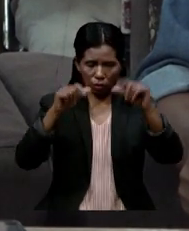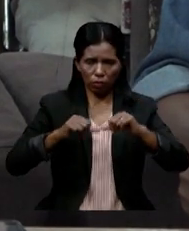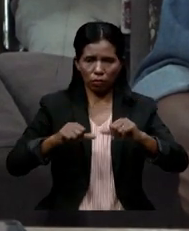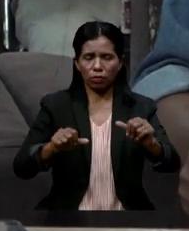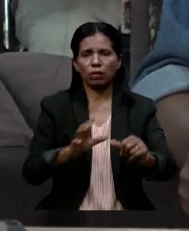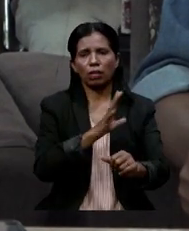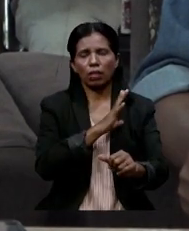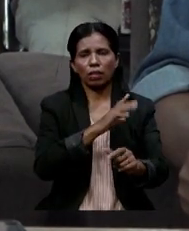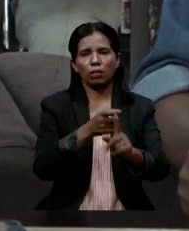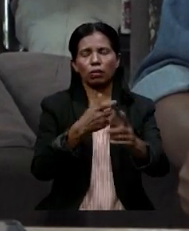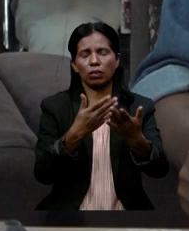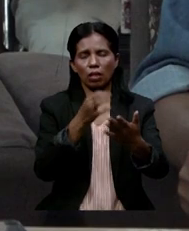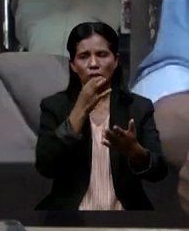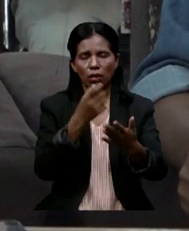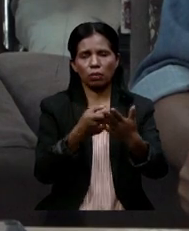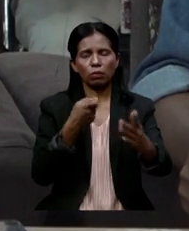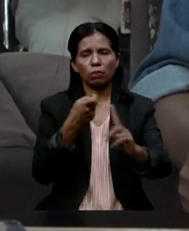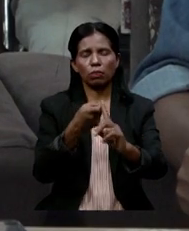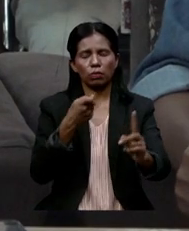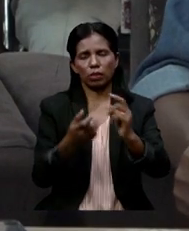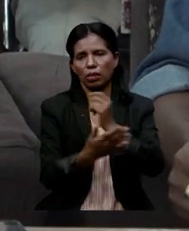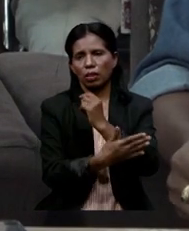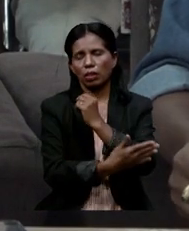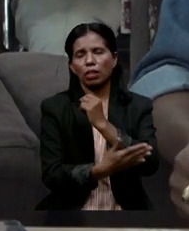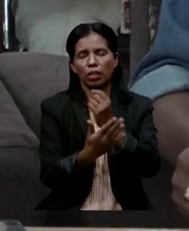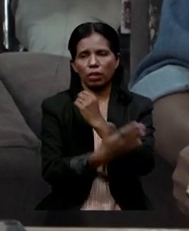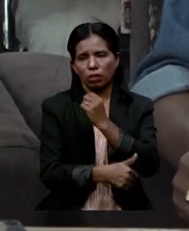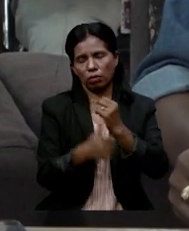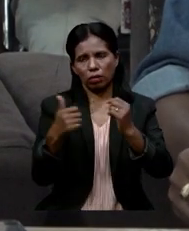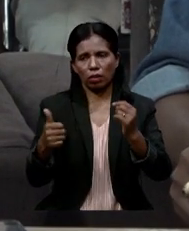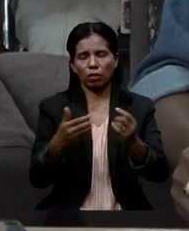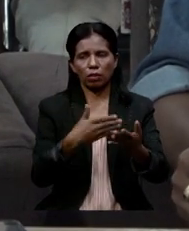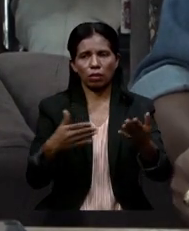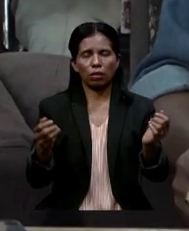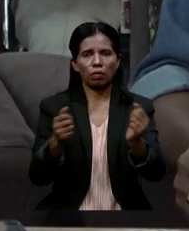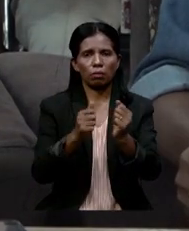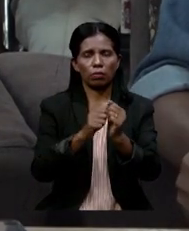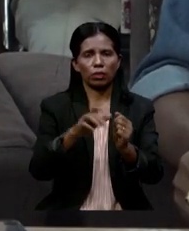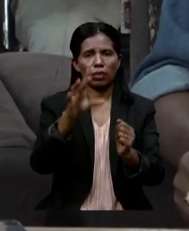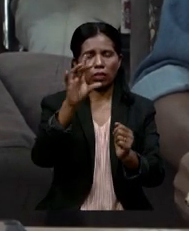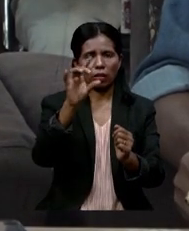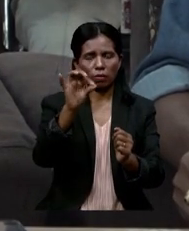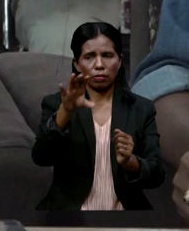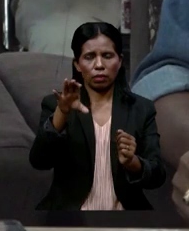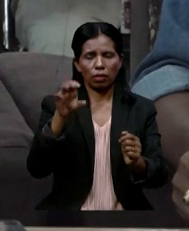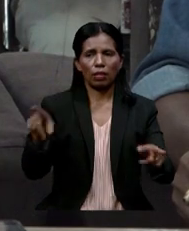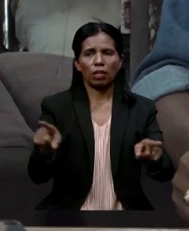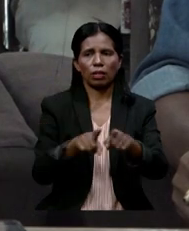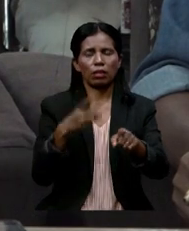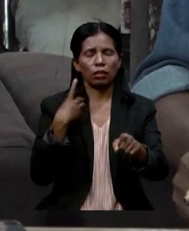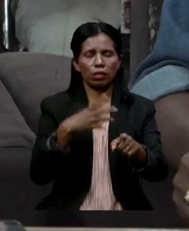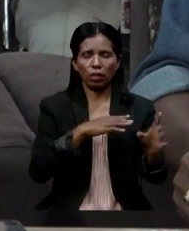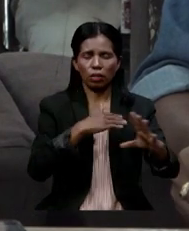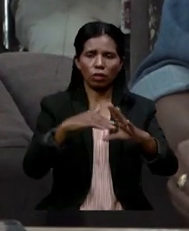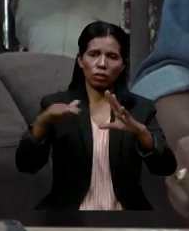mak gas ba importação aihang, nosa san sira ho quase tokon atusia. Compara ho itan e exportação